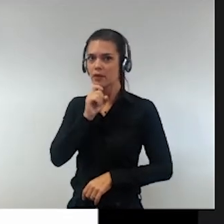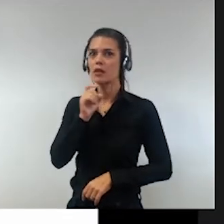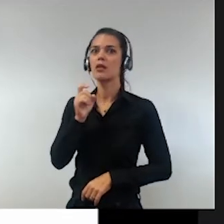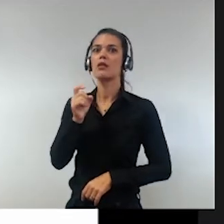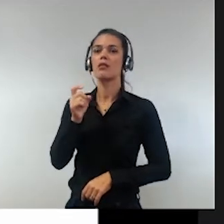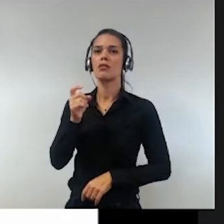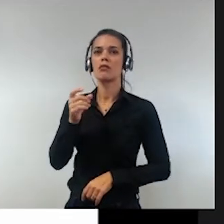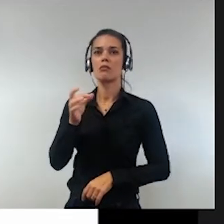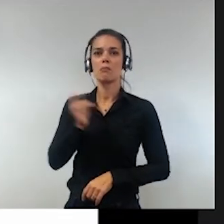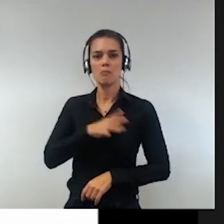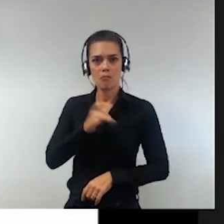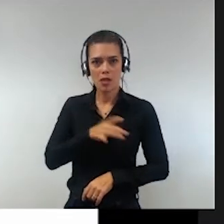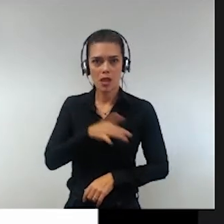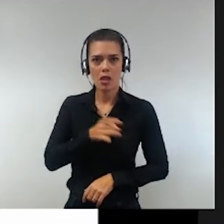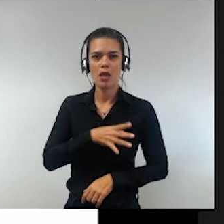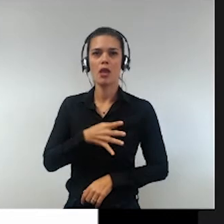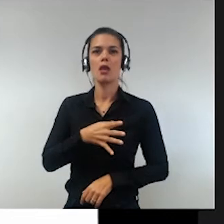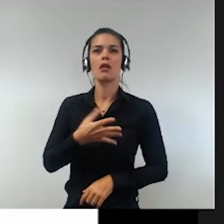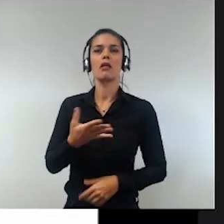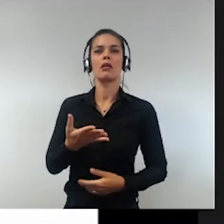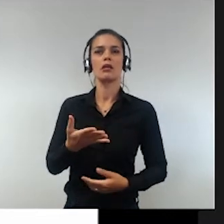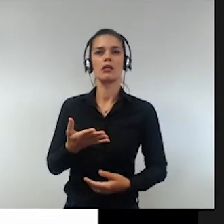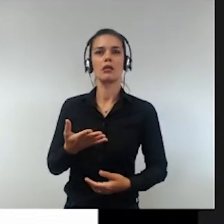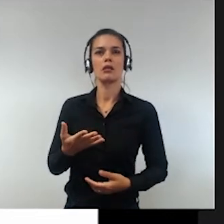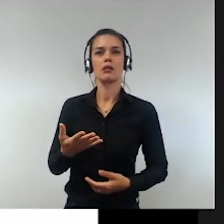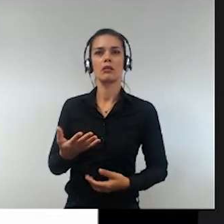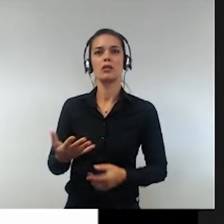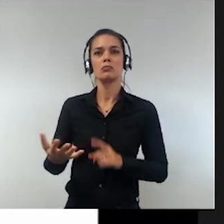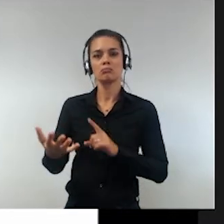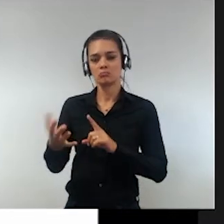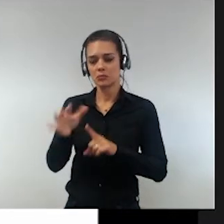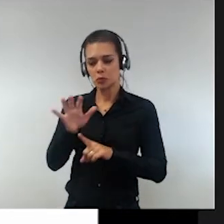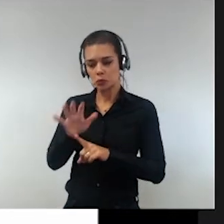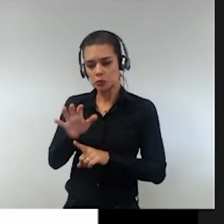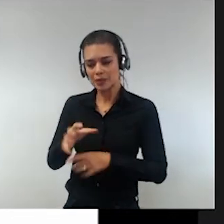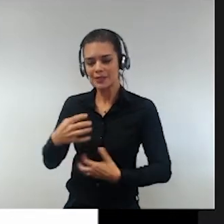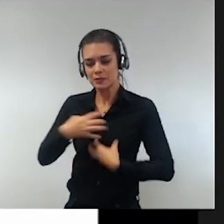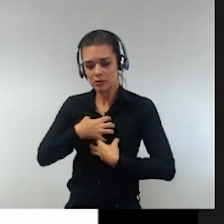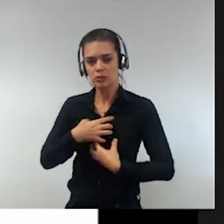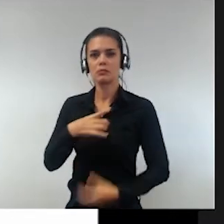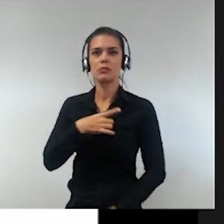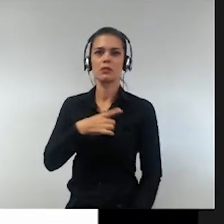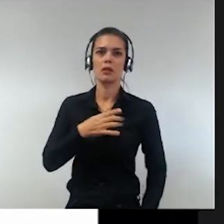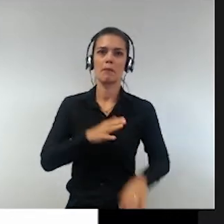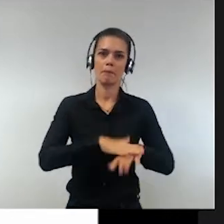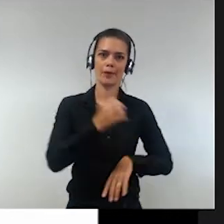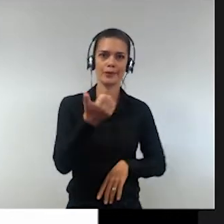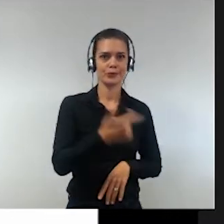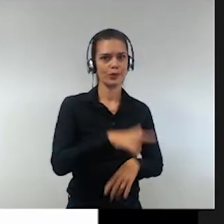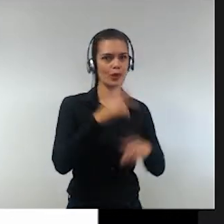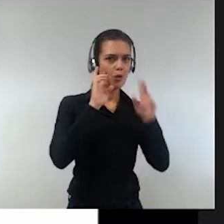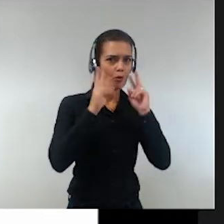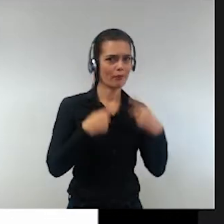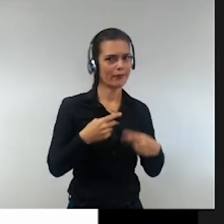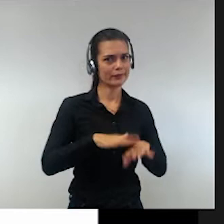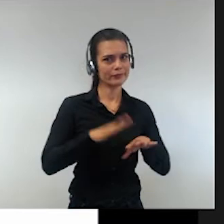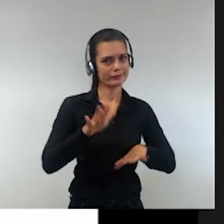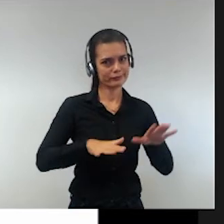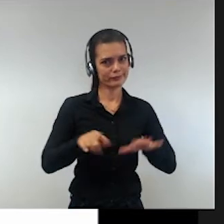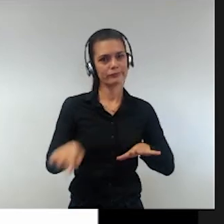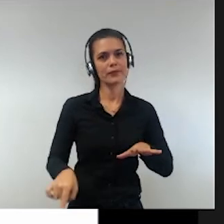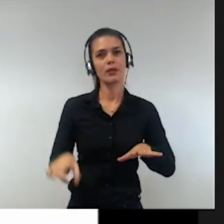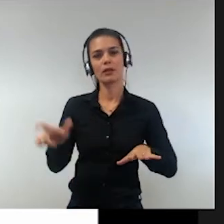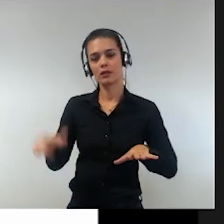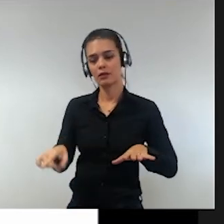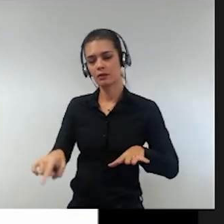medo, tem sentimentos e nos transmite muito amor, muitas vezes mais até que os animais humanos. Então você está lidando com uma vida